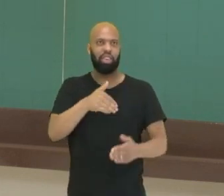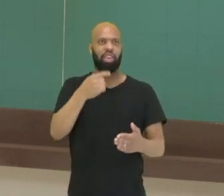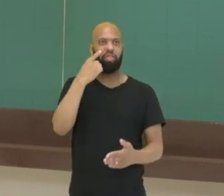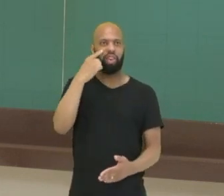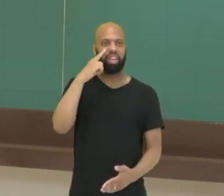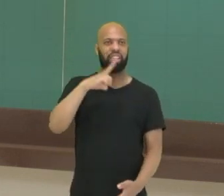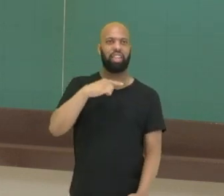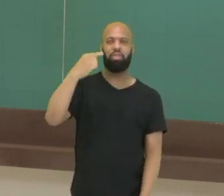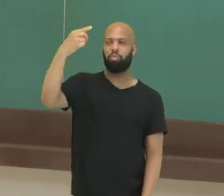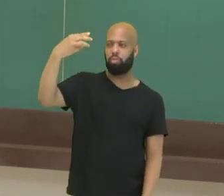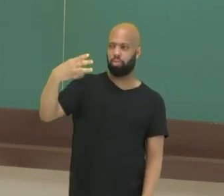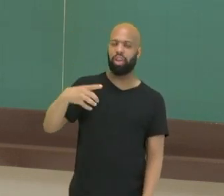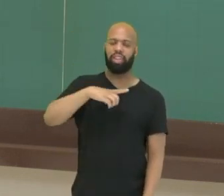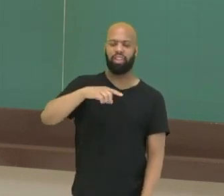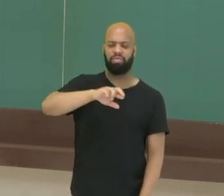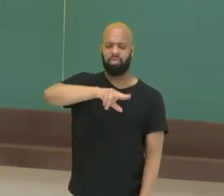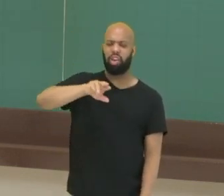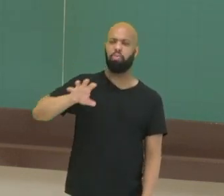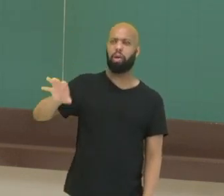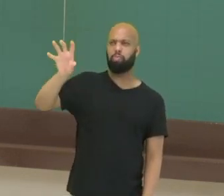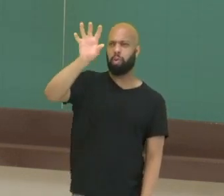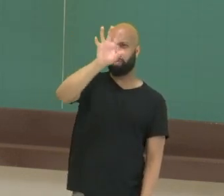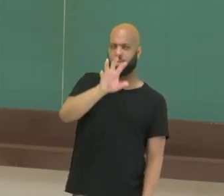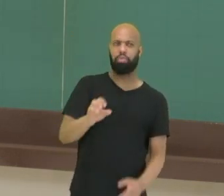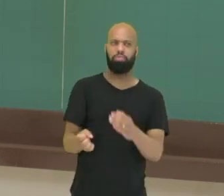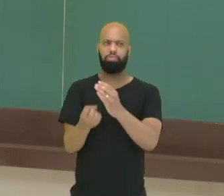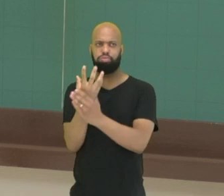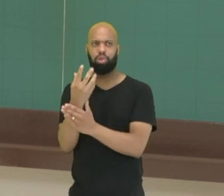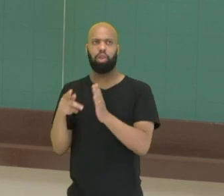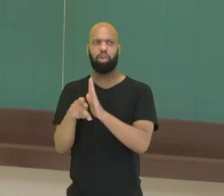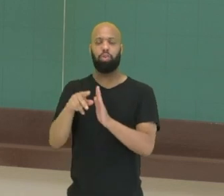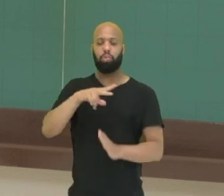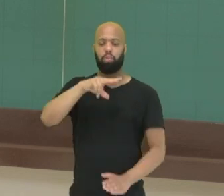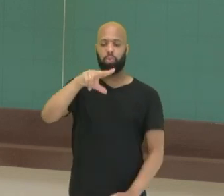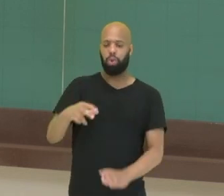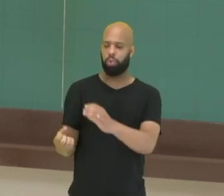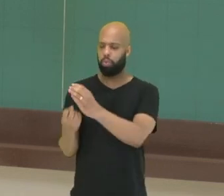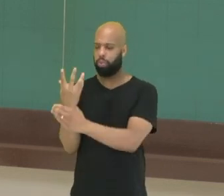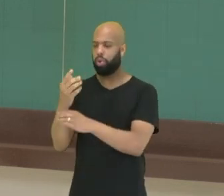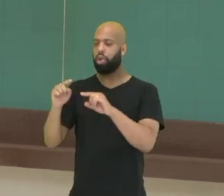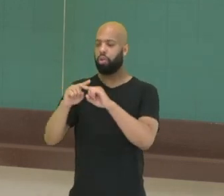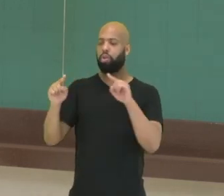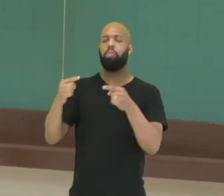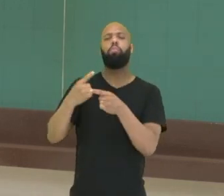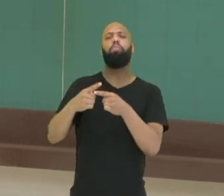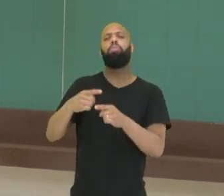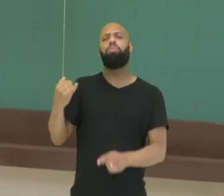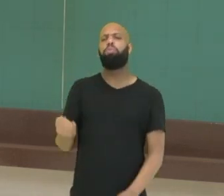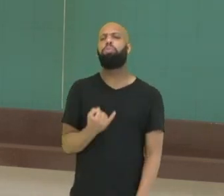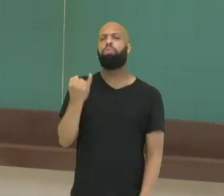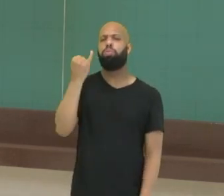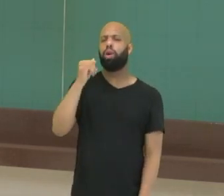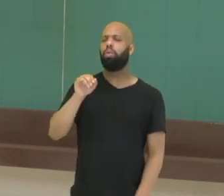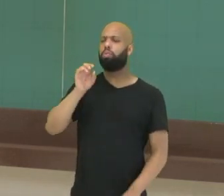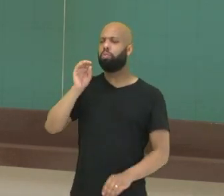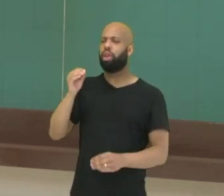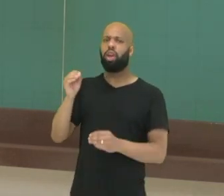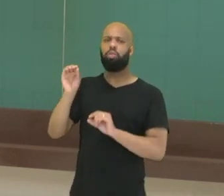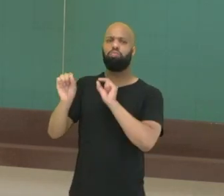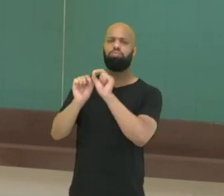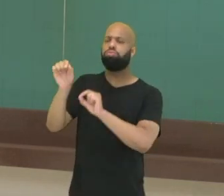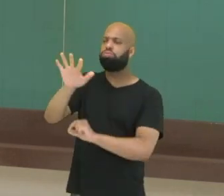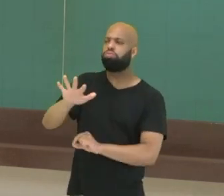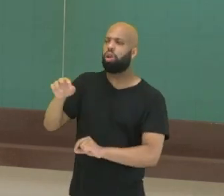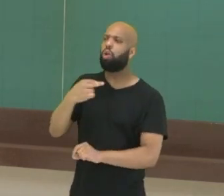foram vários núcleos que foram fundados pelos portugueses. Por que era importante a ocupação dessas